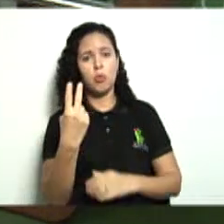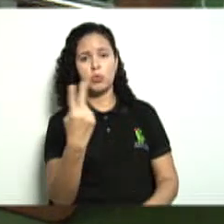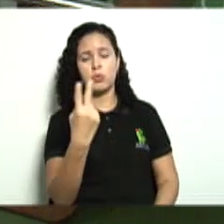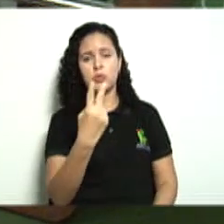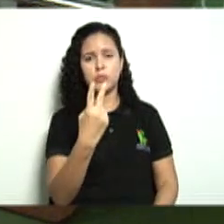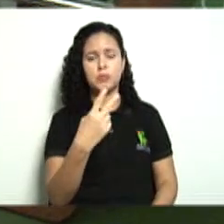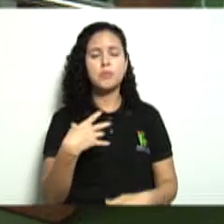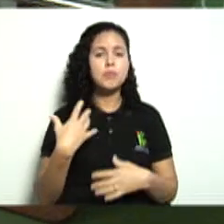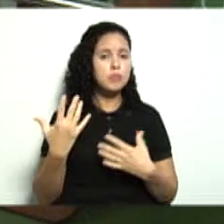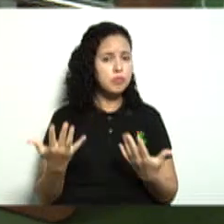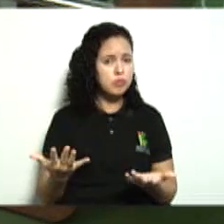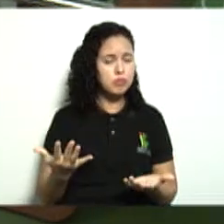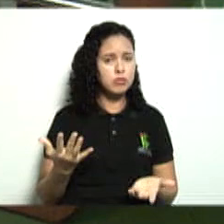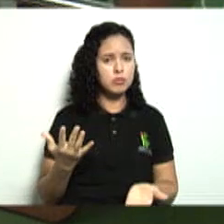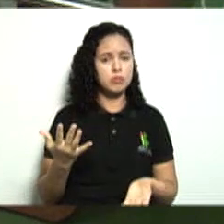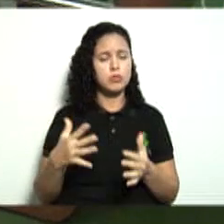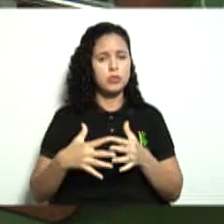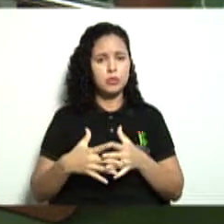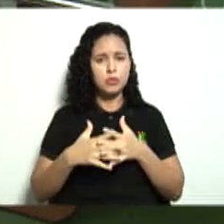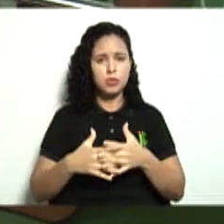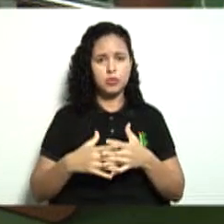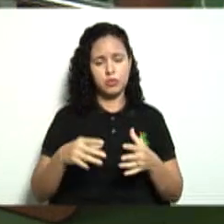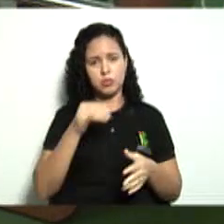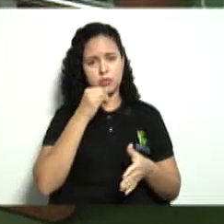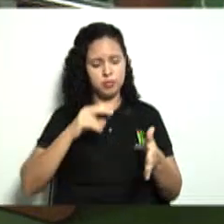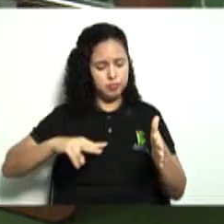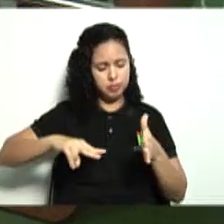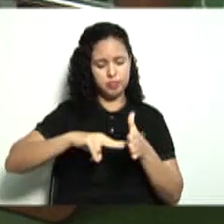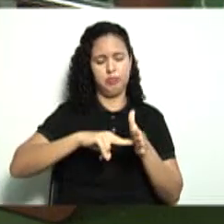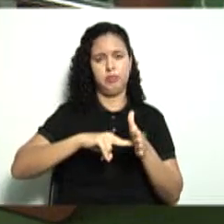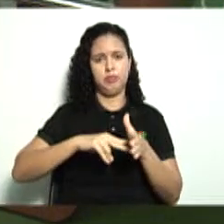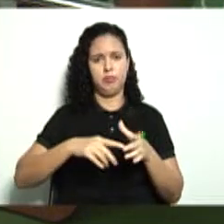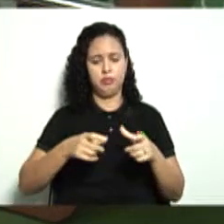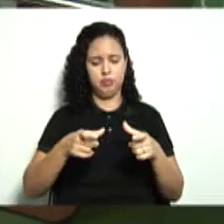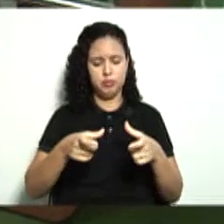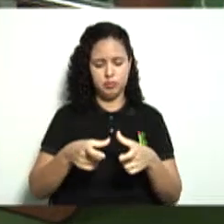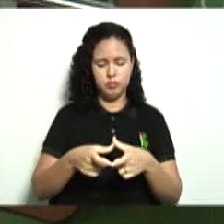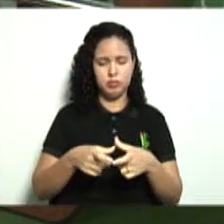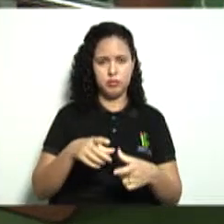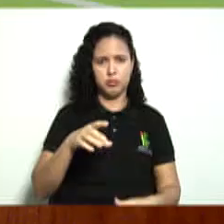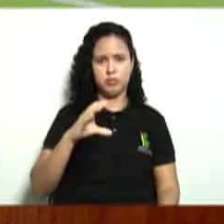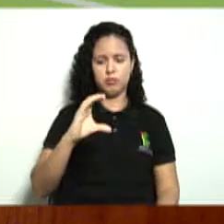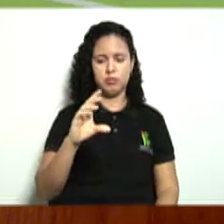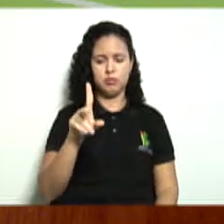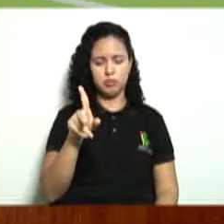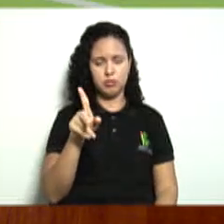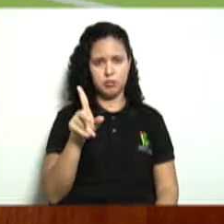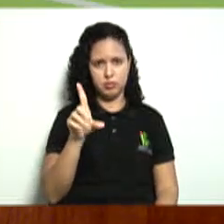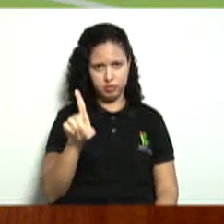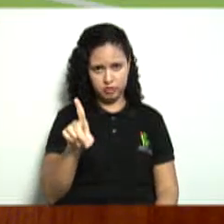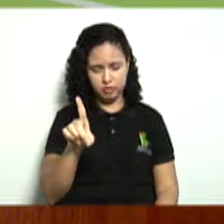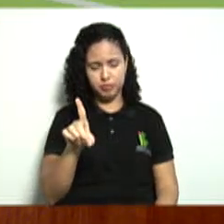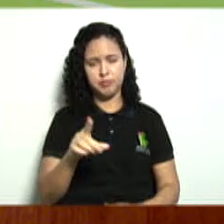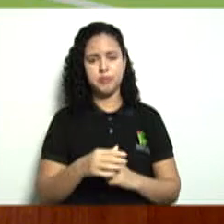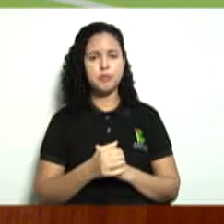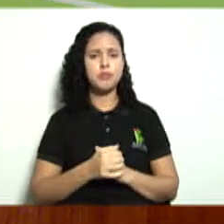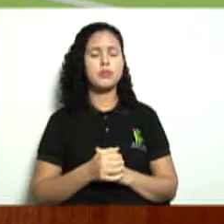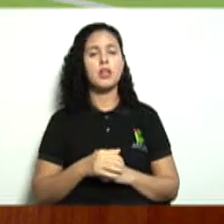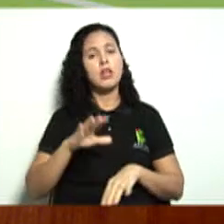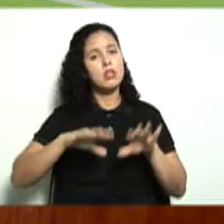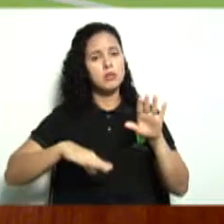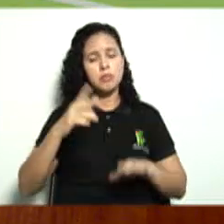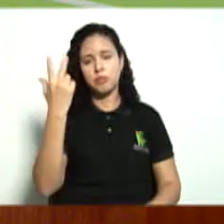Esses exemplos de CD ou pendrive definem bem essa função, né? Com certeza, é normal que a gente faça